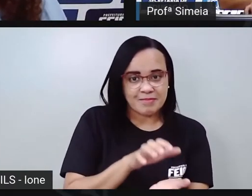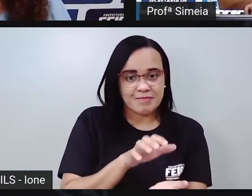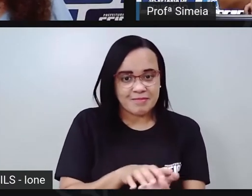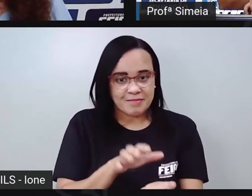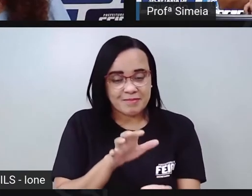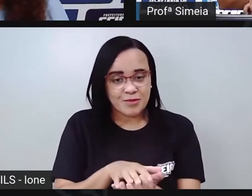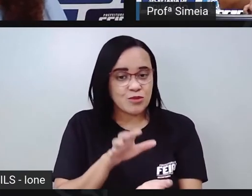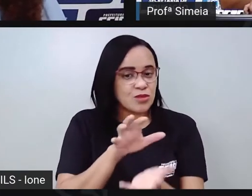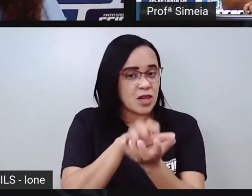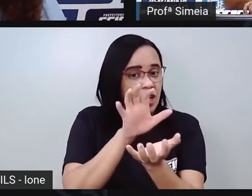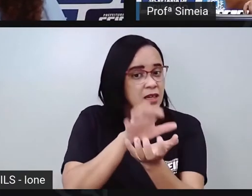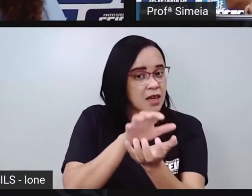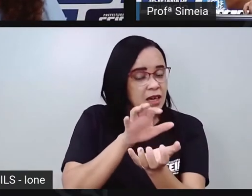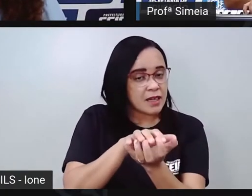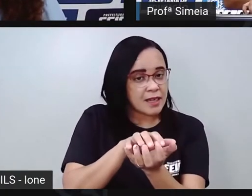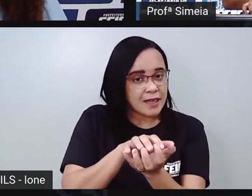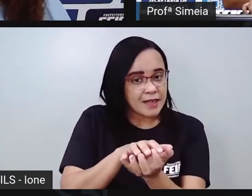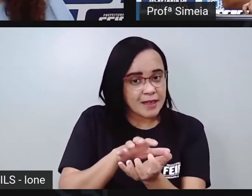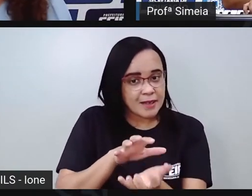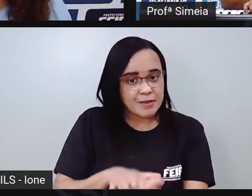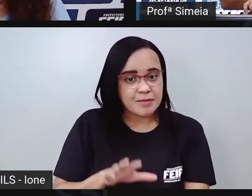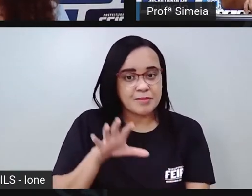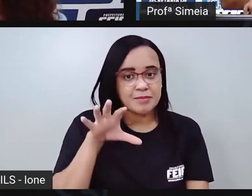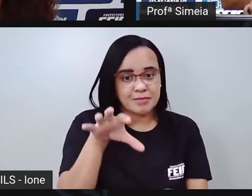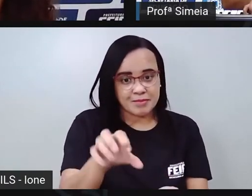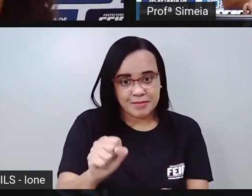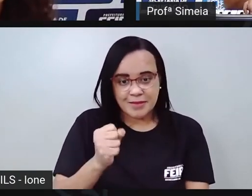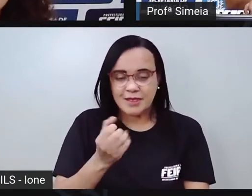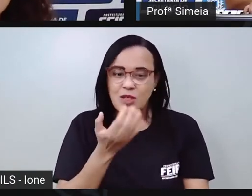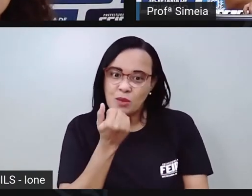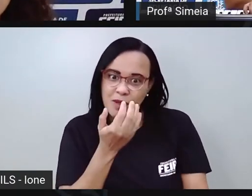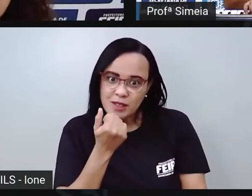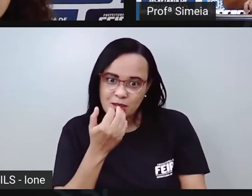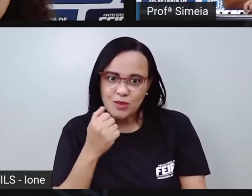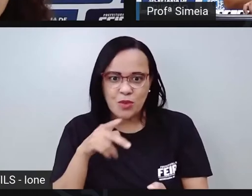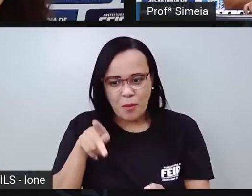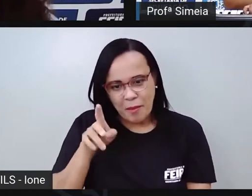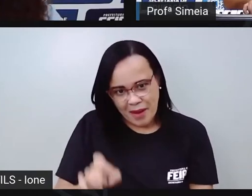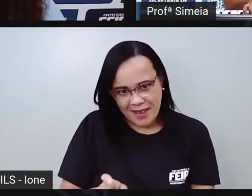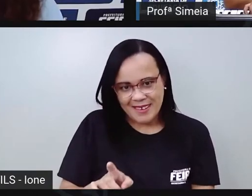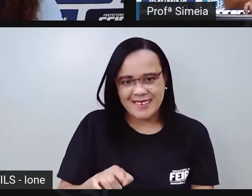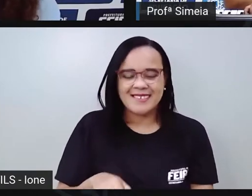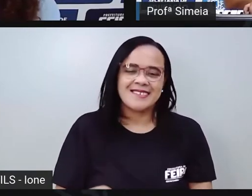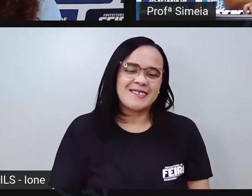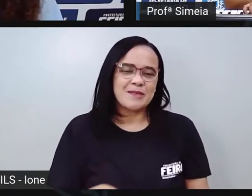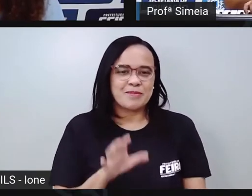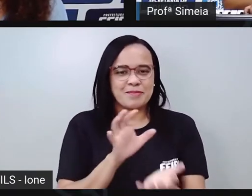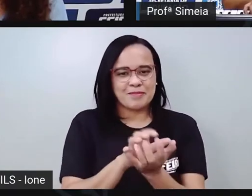senão jacaré e o que